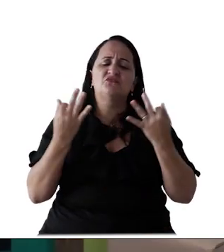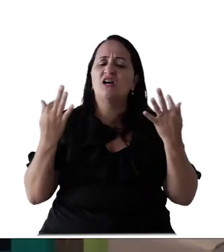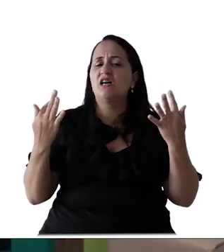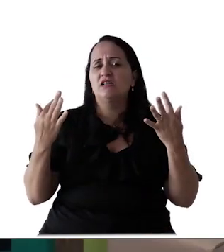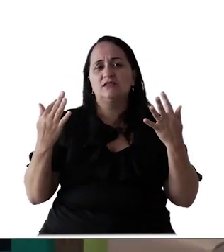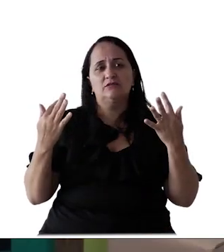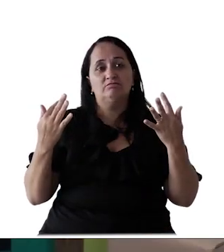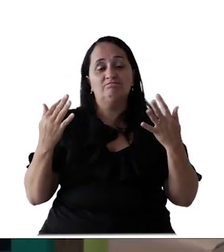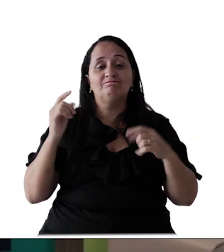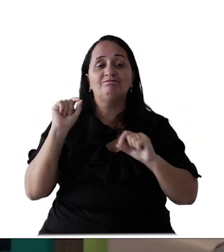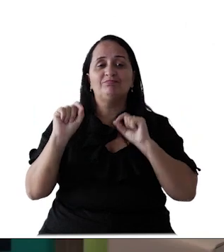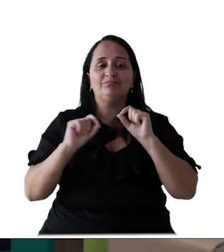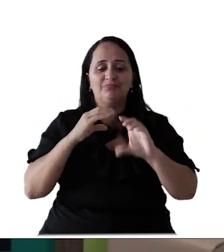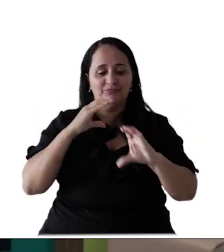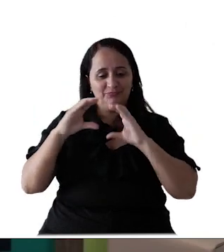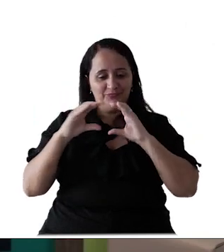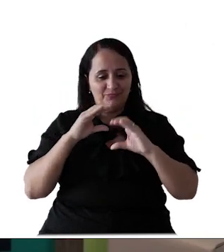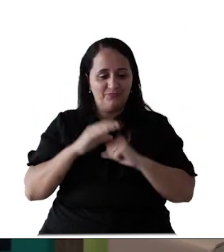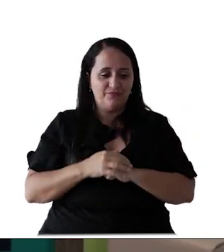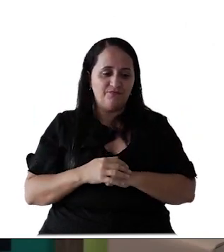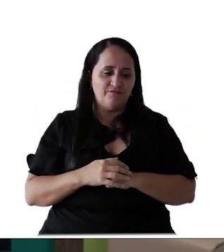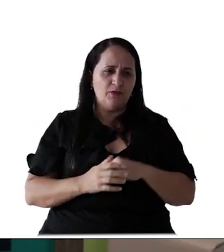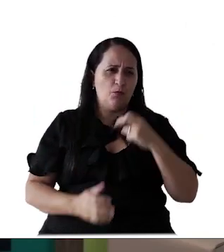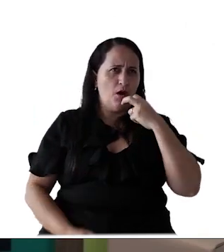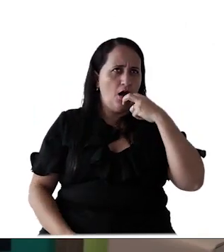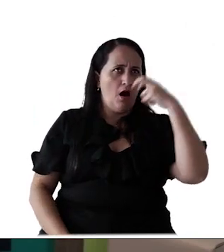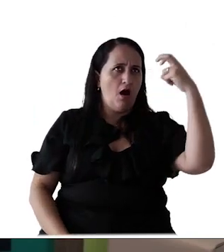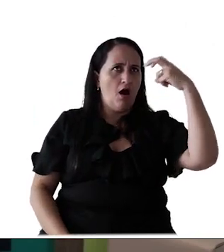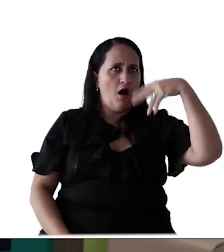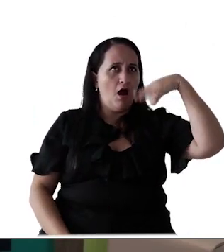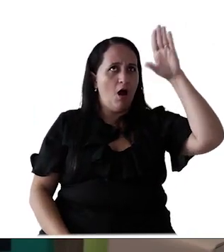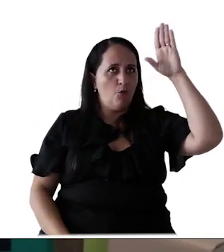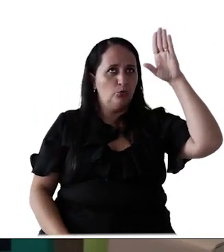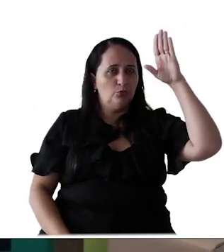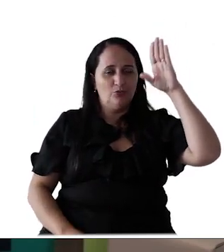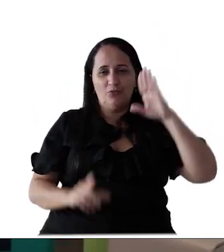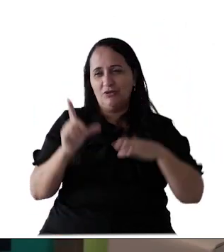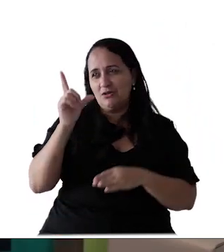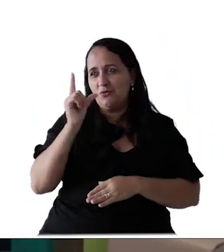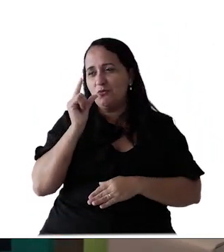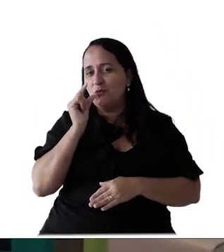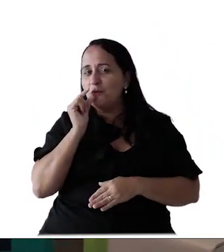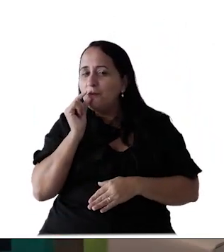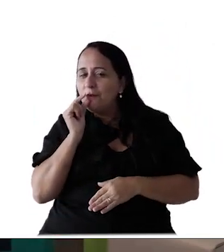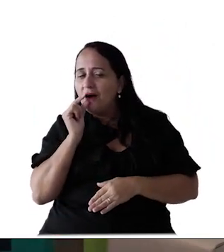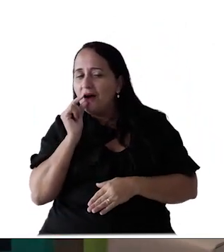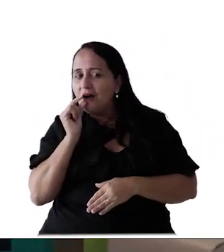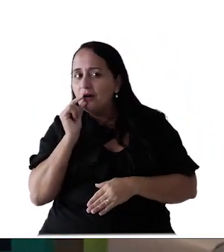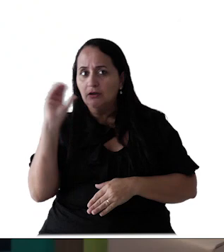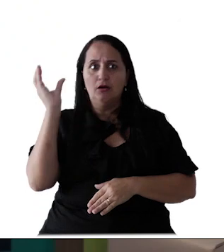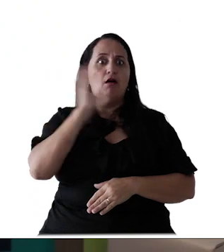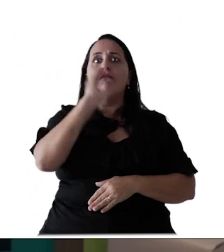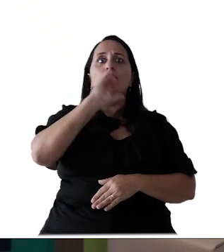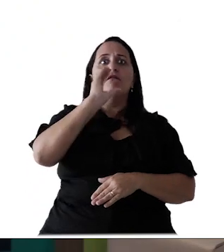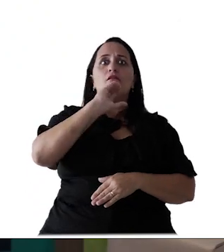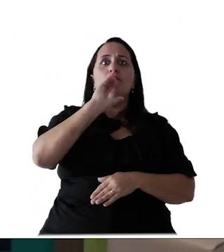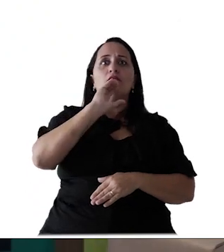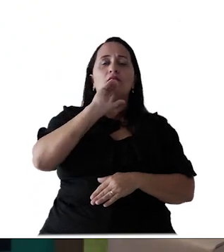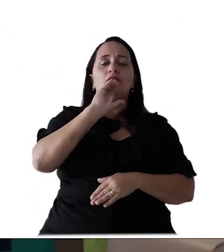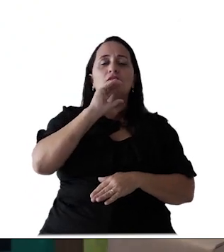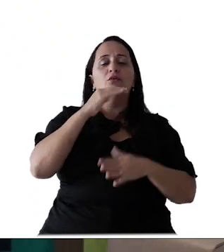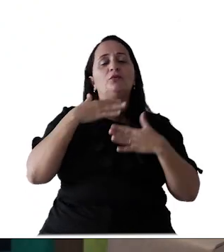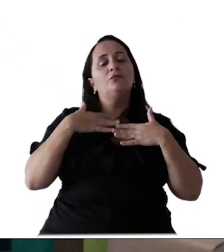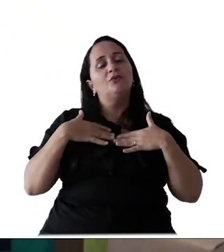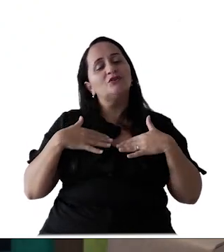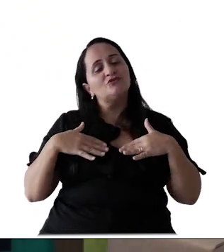se comunicar. Umas pessoas falam alto, outras pessoas falam baixo. Algumas pessoas falam muito acelerado, outras falam